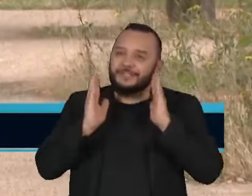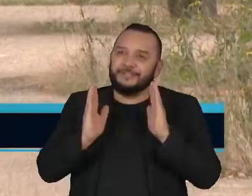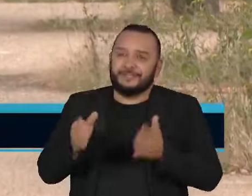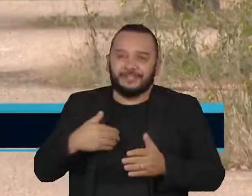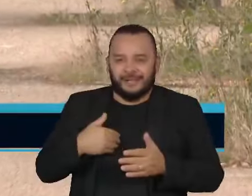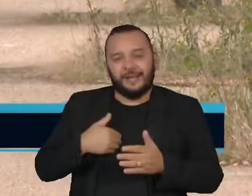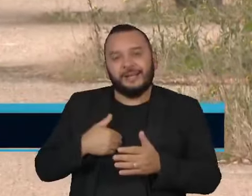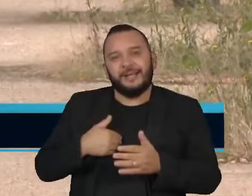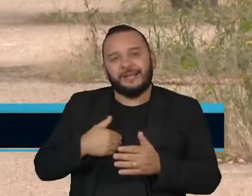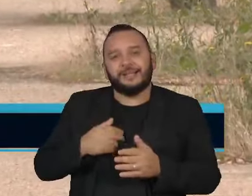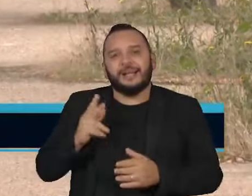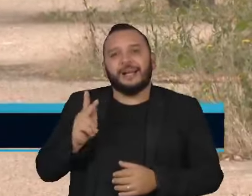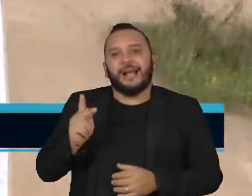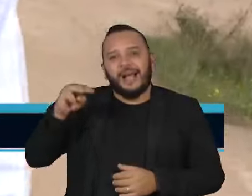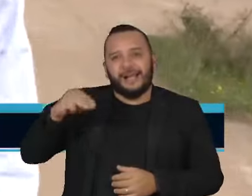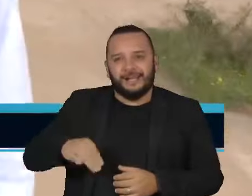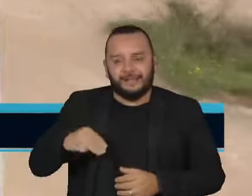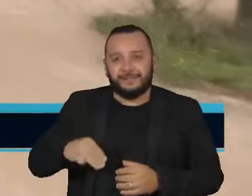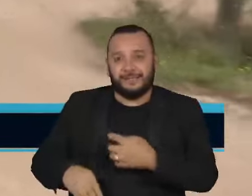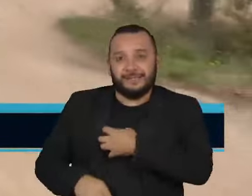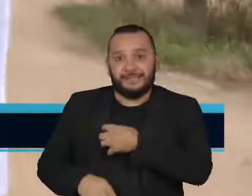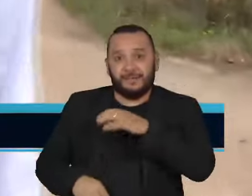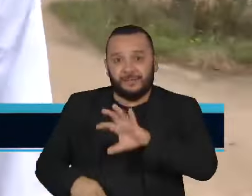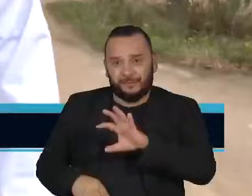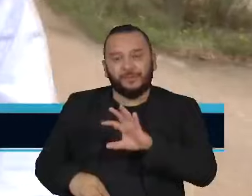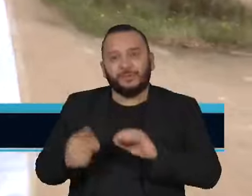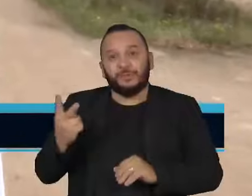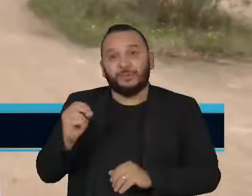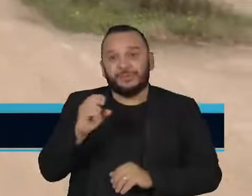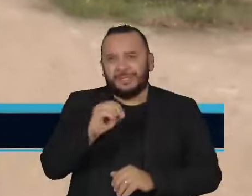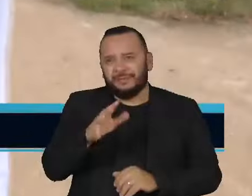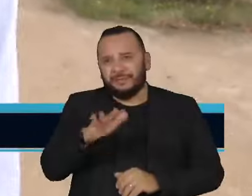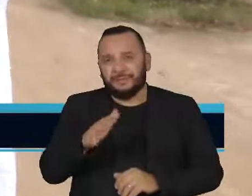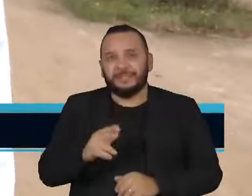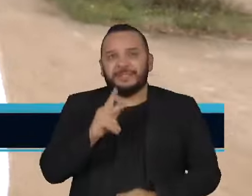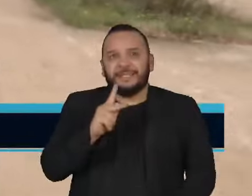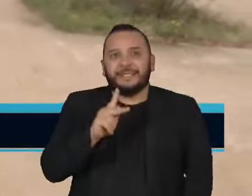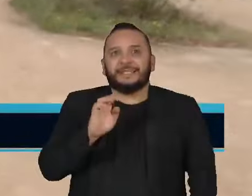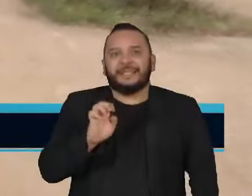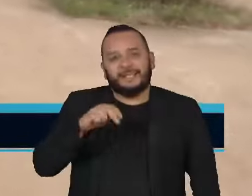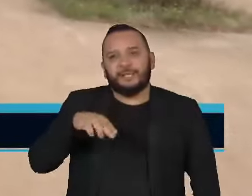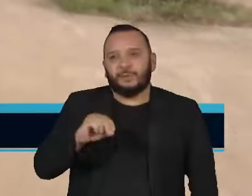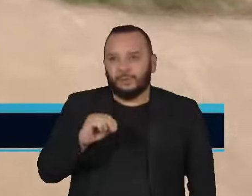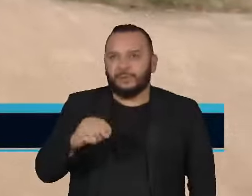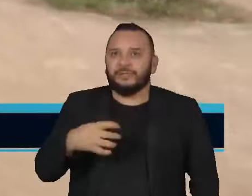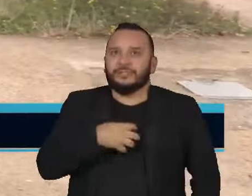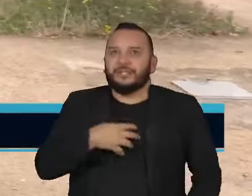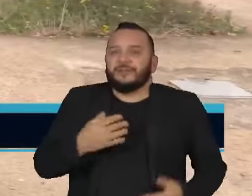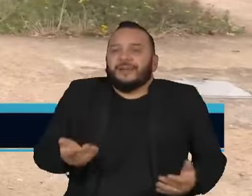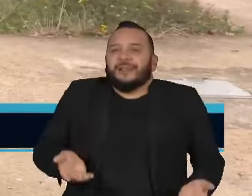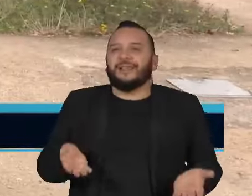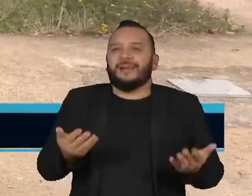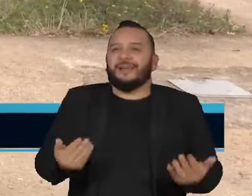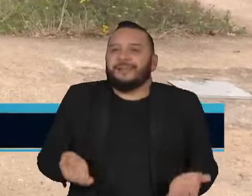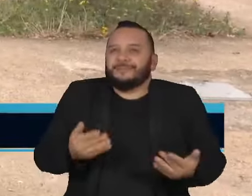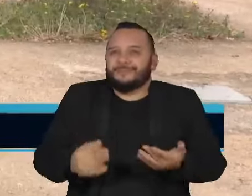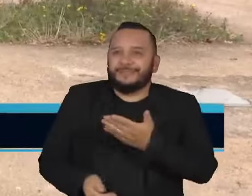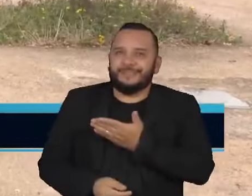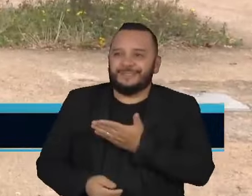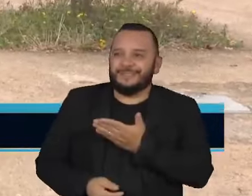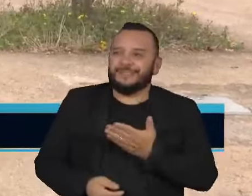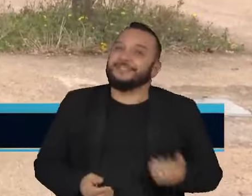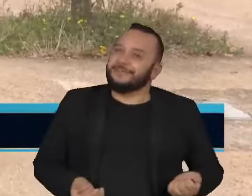200 km de Salvador Queen no marleen deixa transparecer o jeito leve dele viver o momento Olímpico e nada o faz